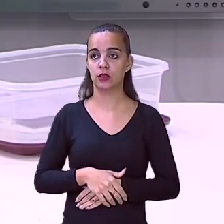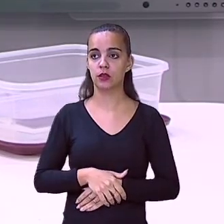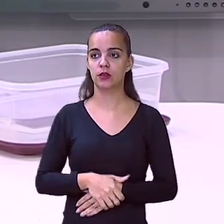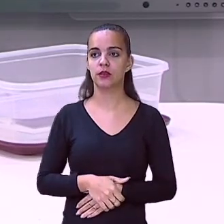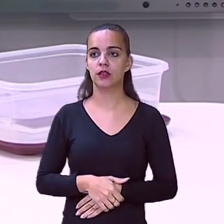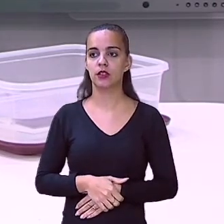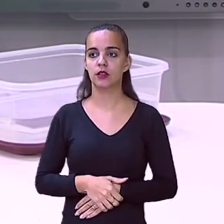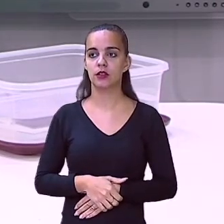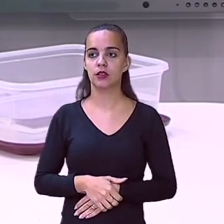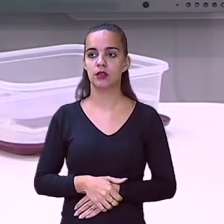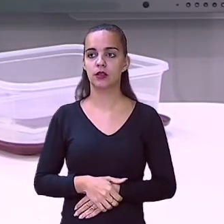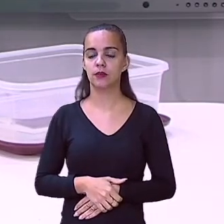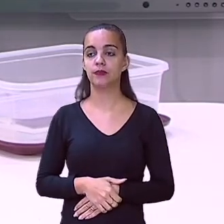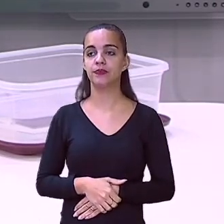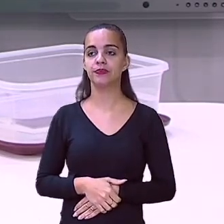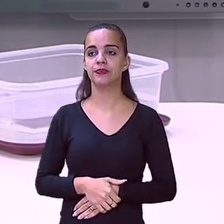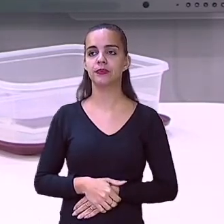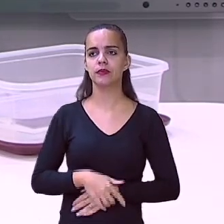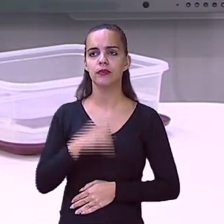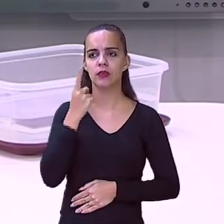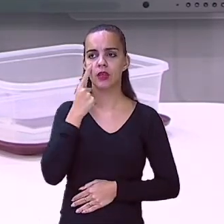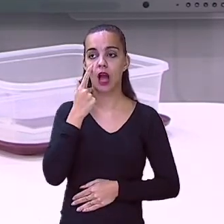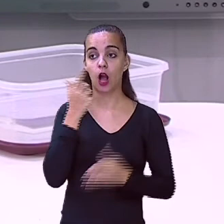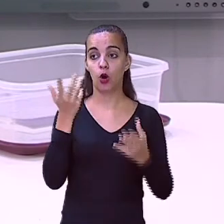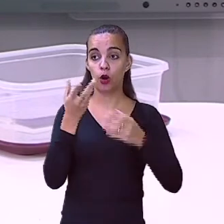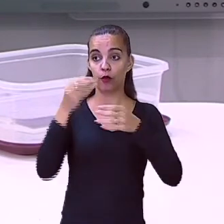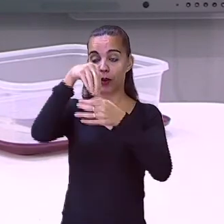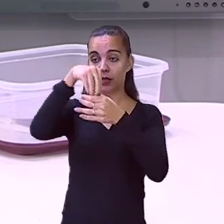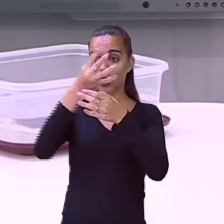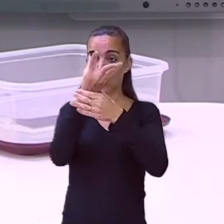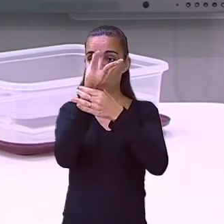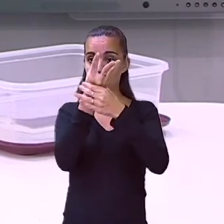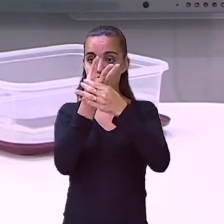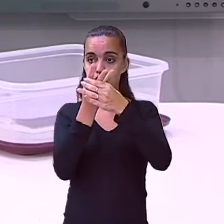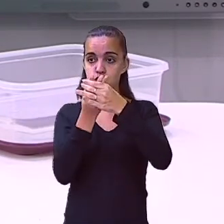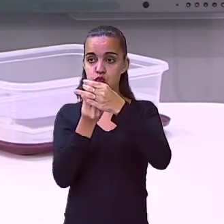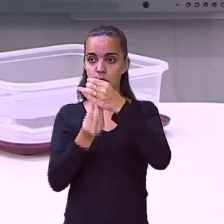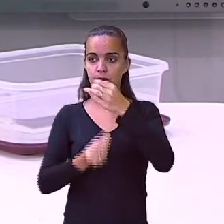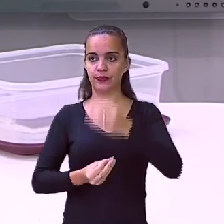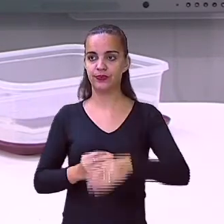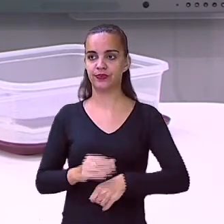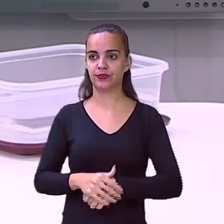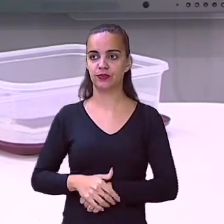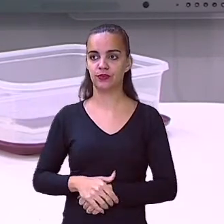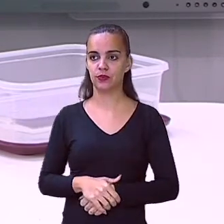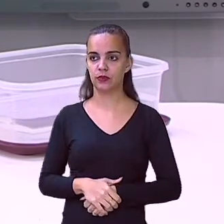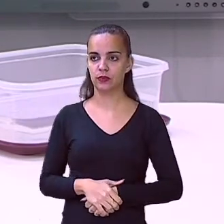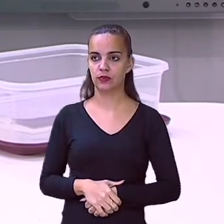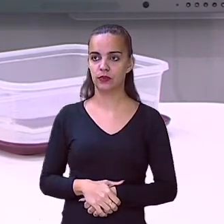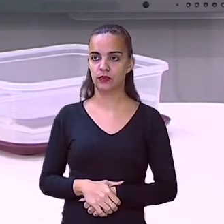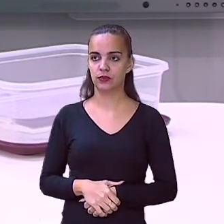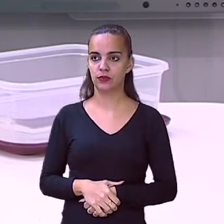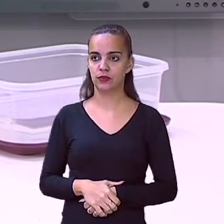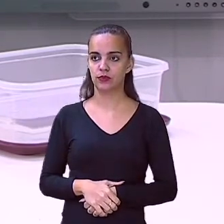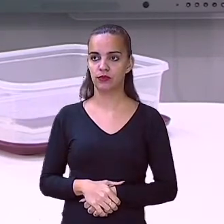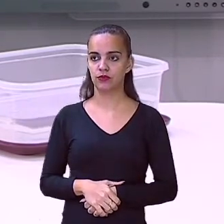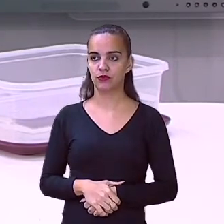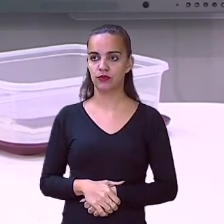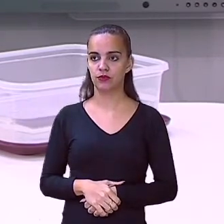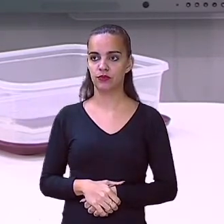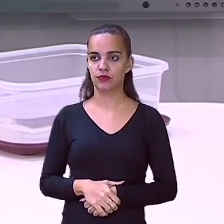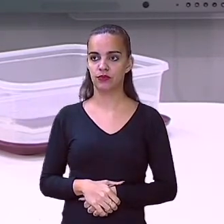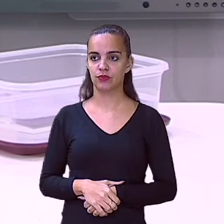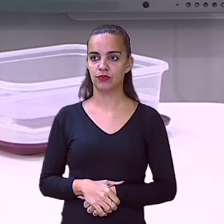Tranquilo. Eu vou passar a mistura pelo filtro.